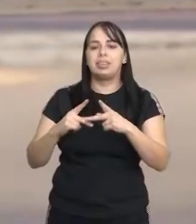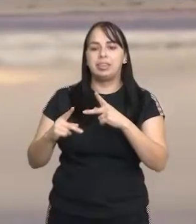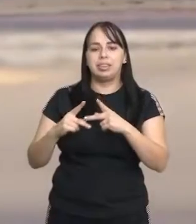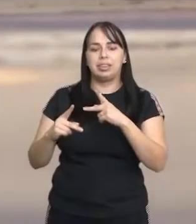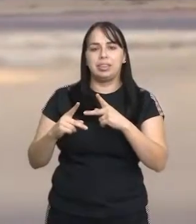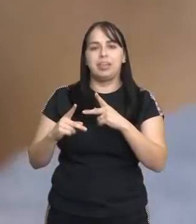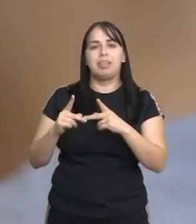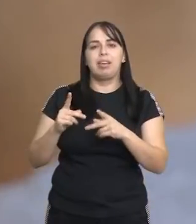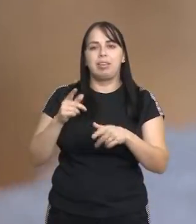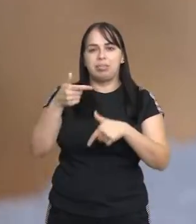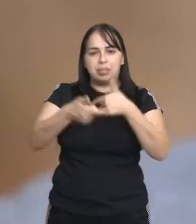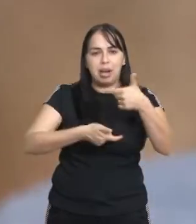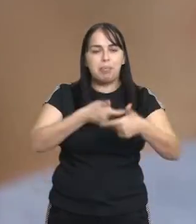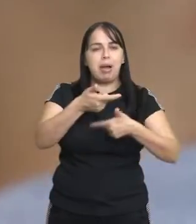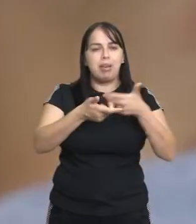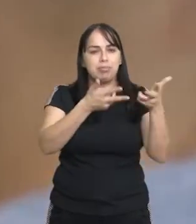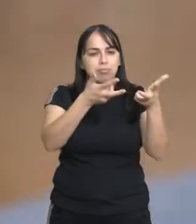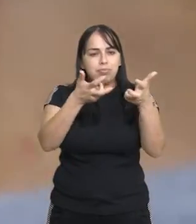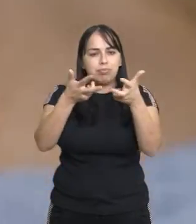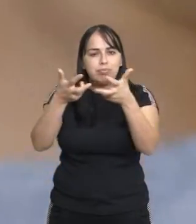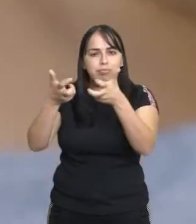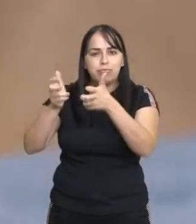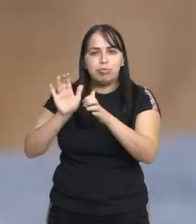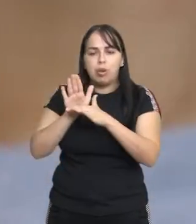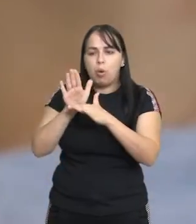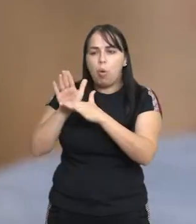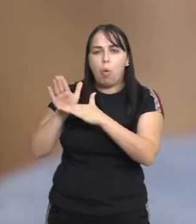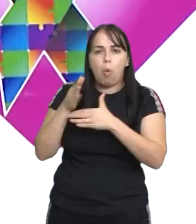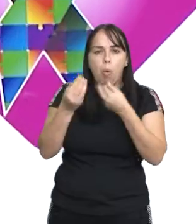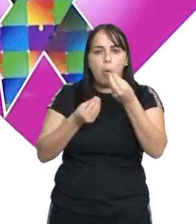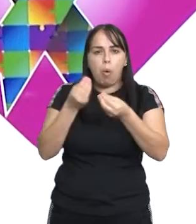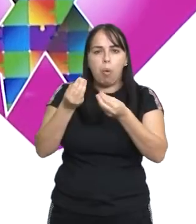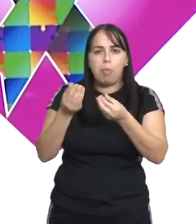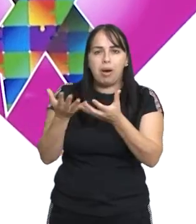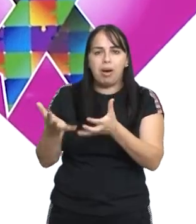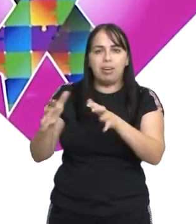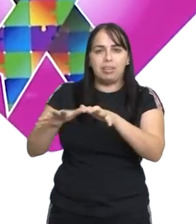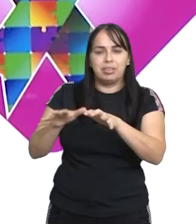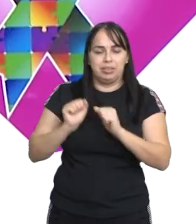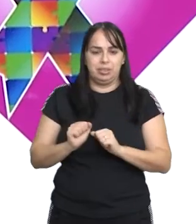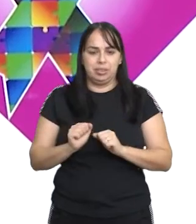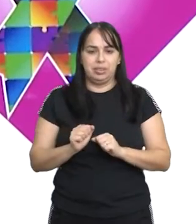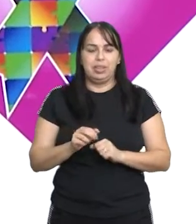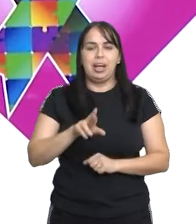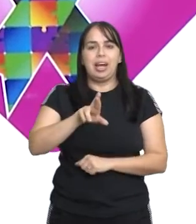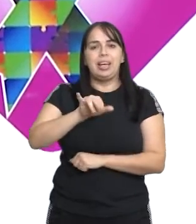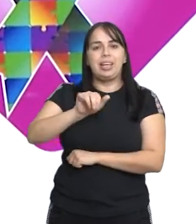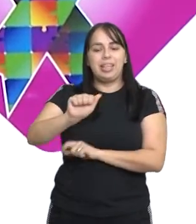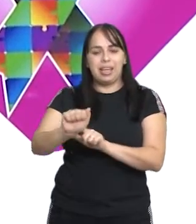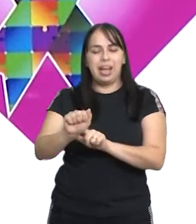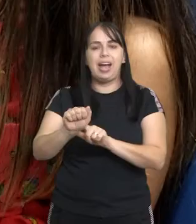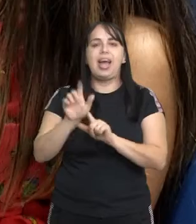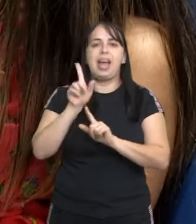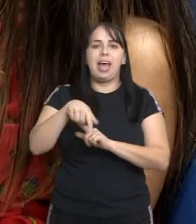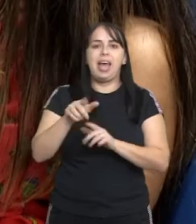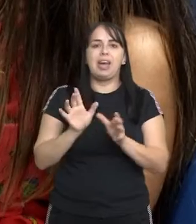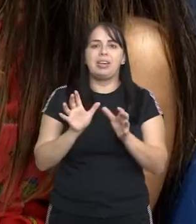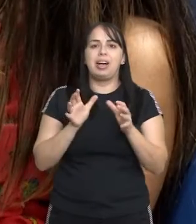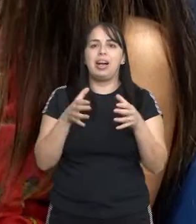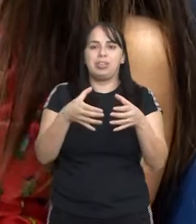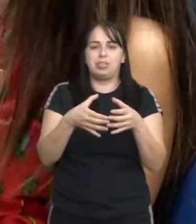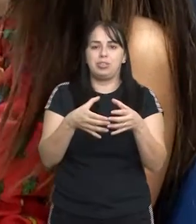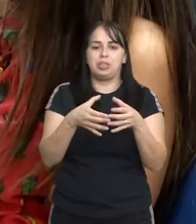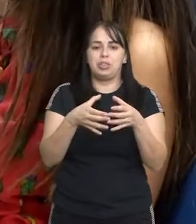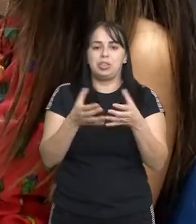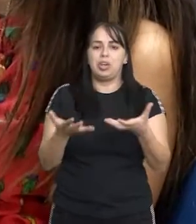trabalho sistemático para identificar e acolher as pessoas com autismo. É a RIA, a Rede de Inclusão ao Autista. Criada a partir